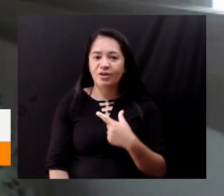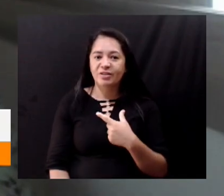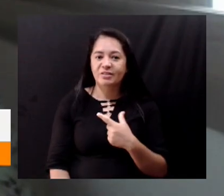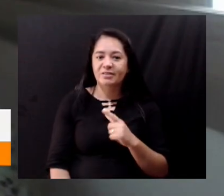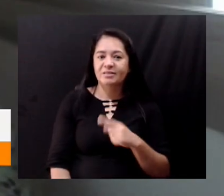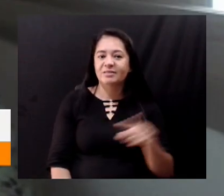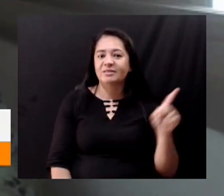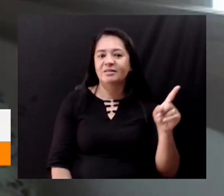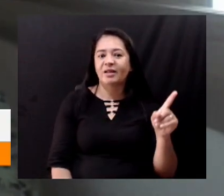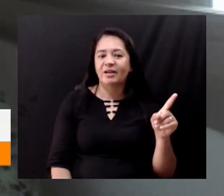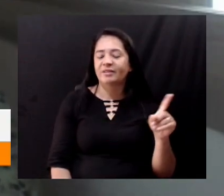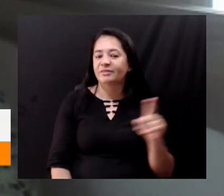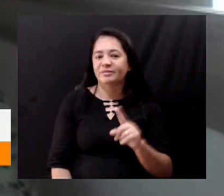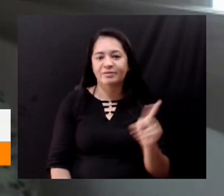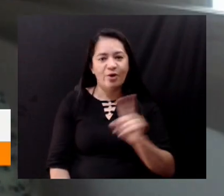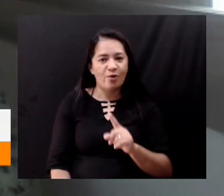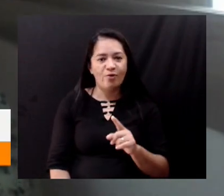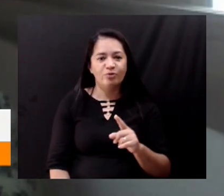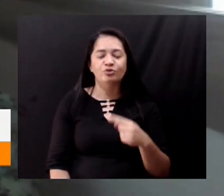acaba realmente